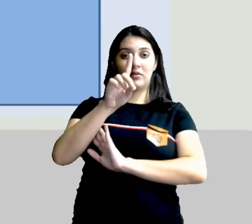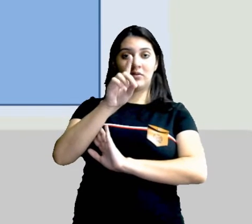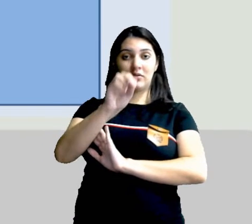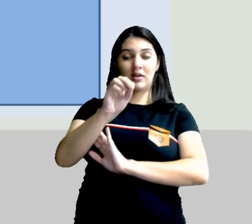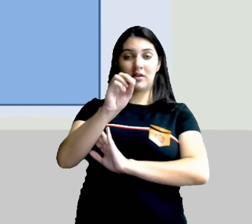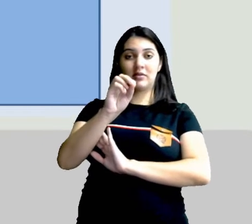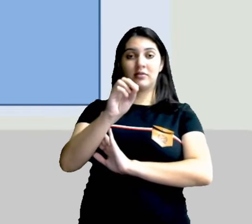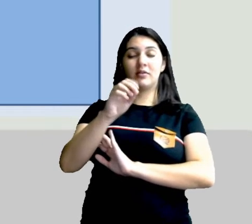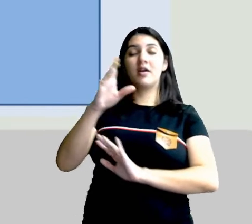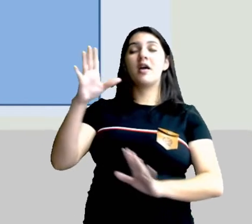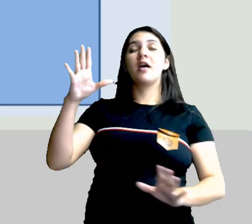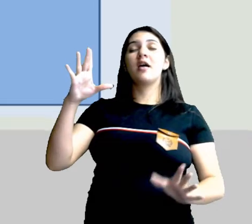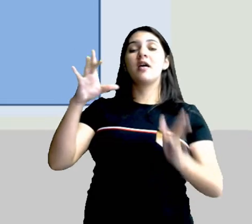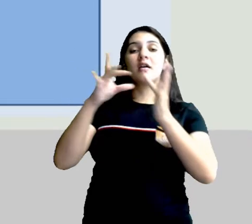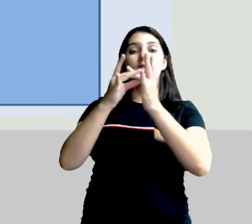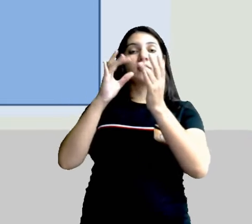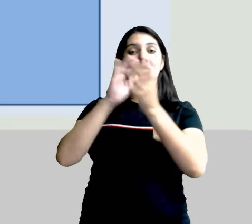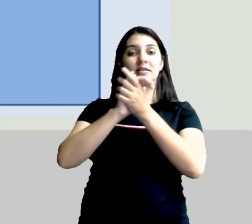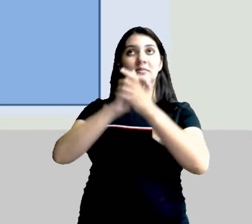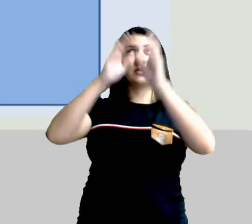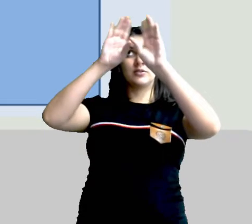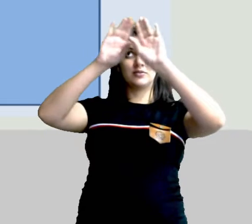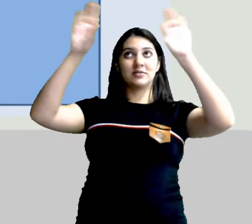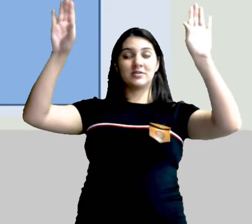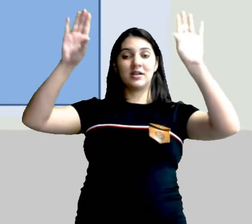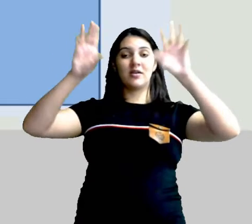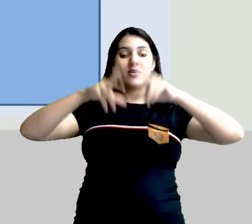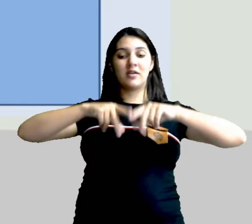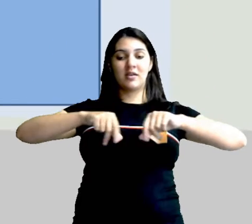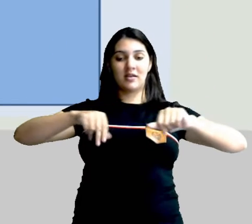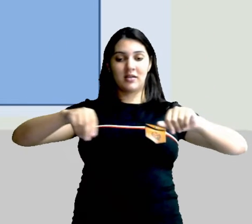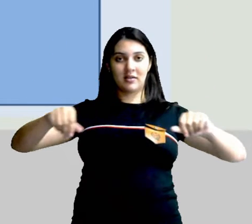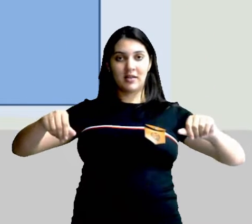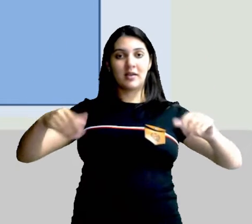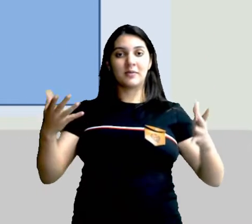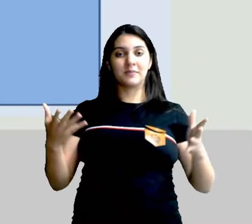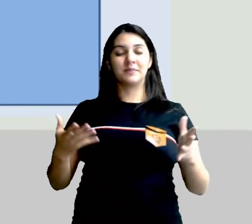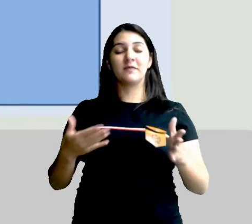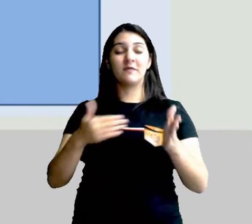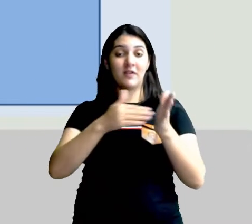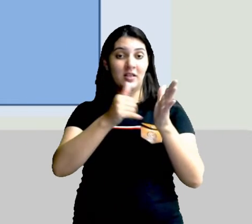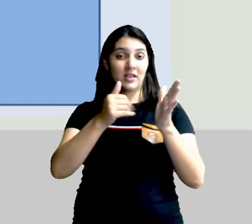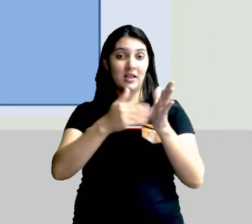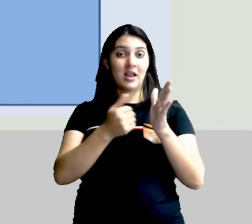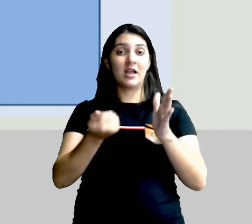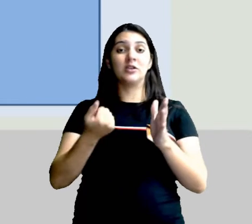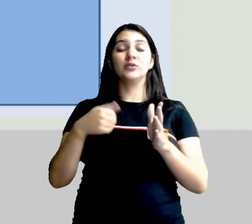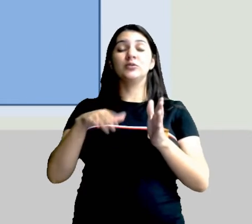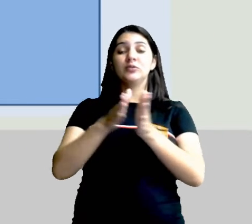Casamento entre o Céu e a Terra. Esse texto ele foi extraído do livro Casamento entre o Céu e a